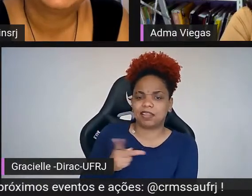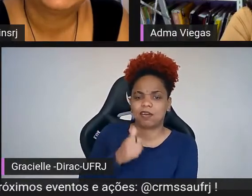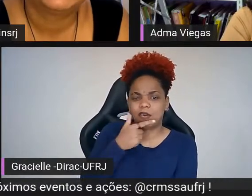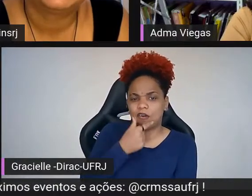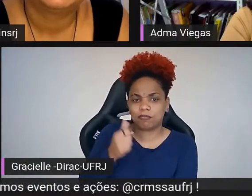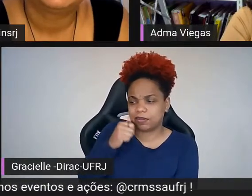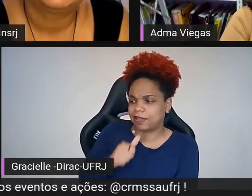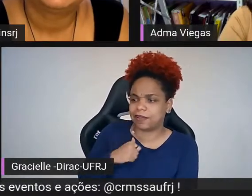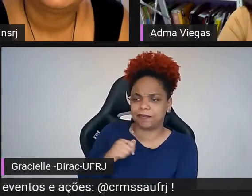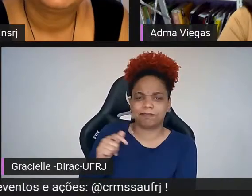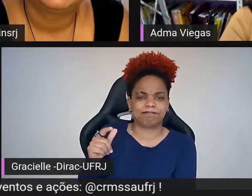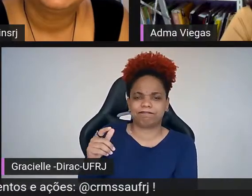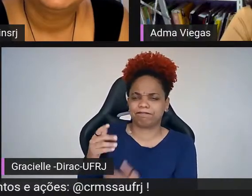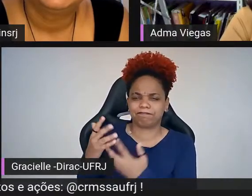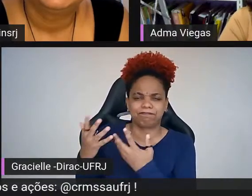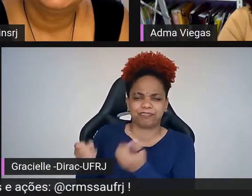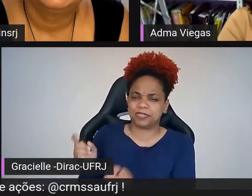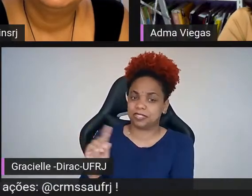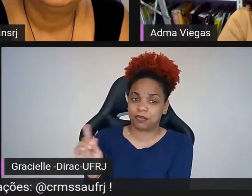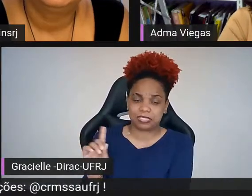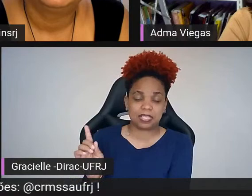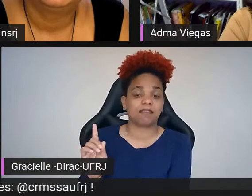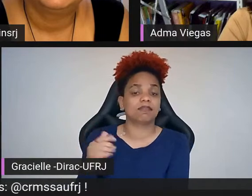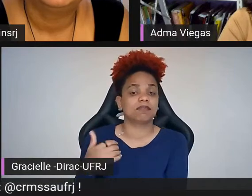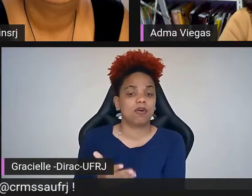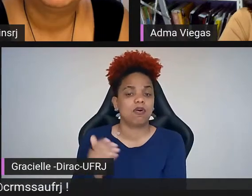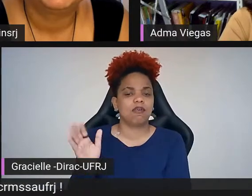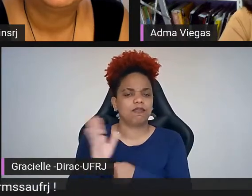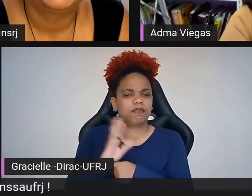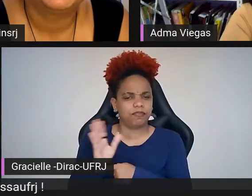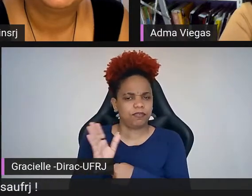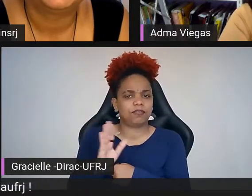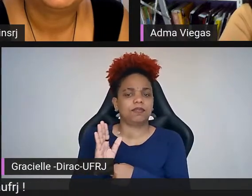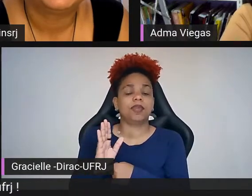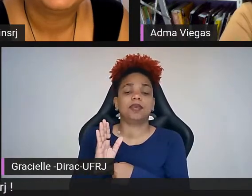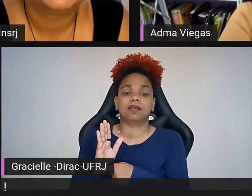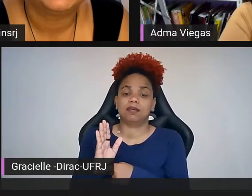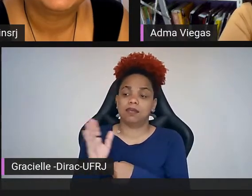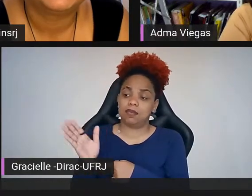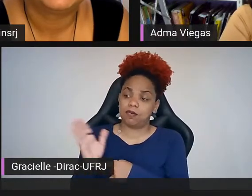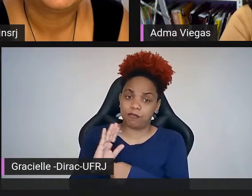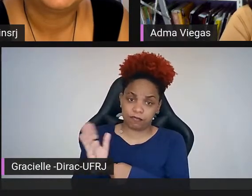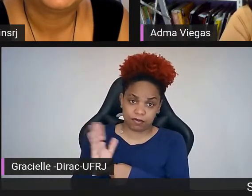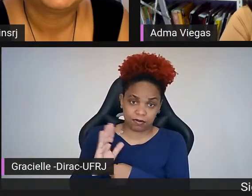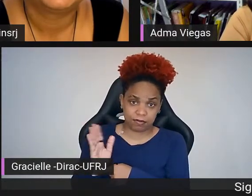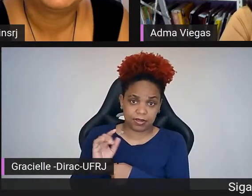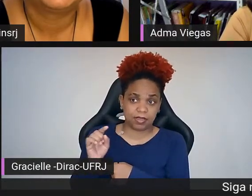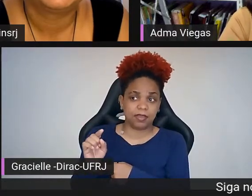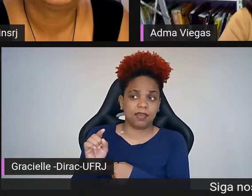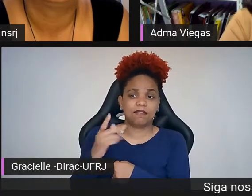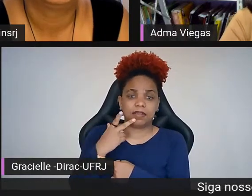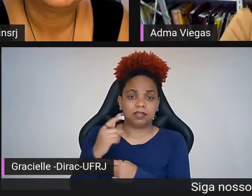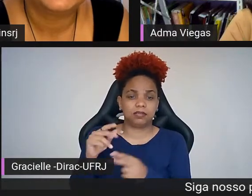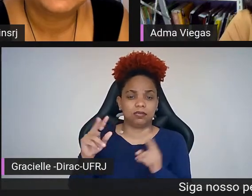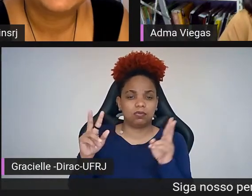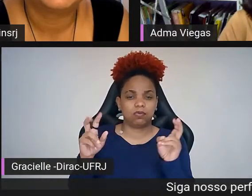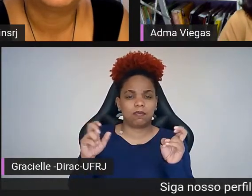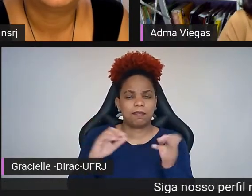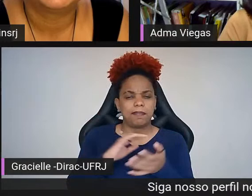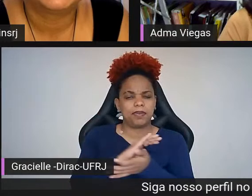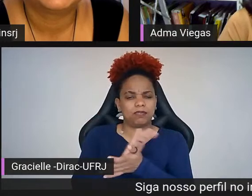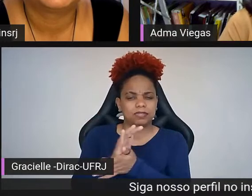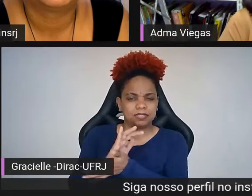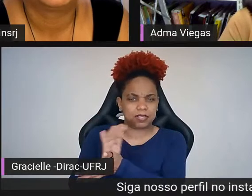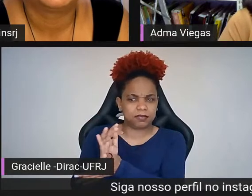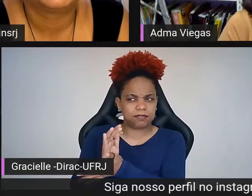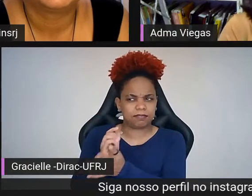outra mulher, né? Então o filme ele tangencia um pouco nessa questão do preconceito, né? Mas você acha que ele